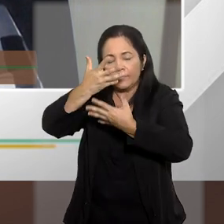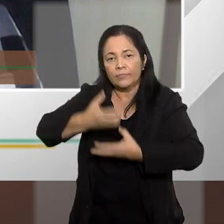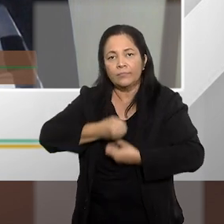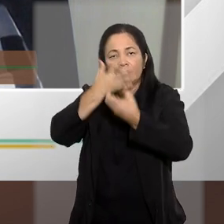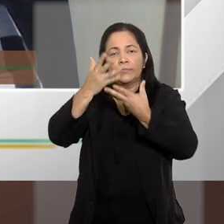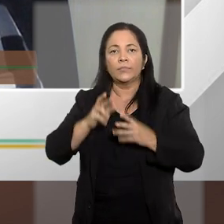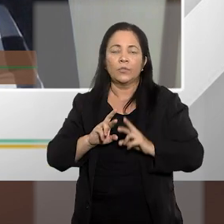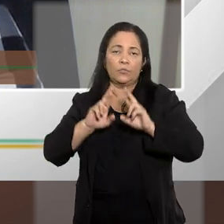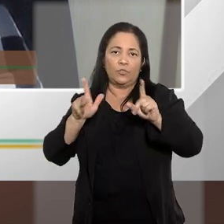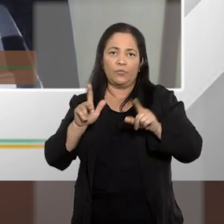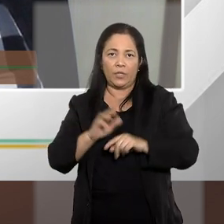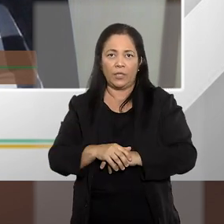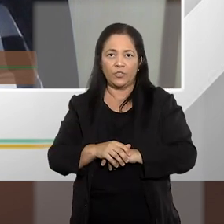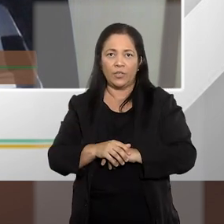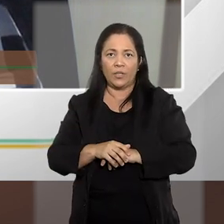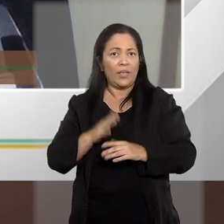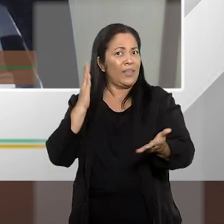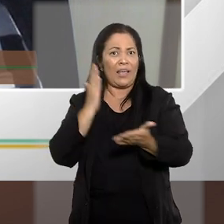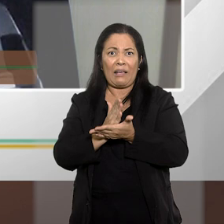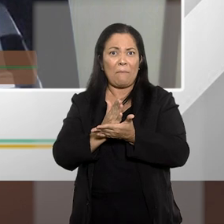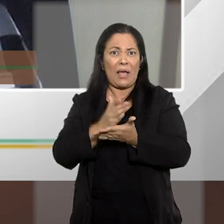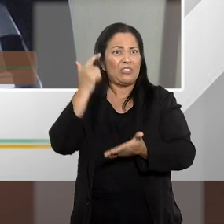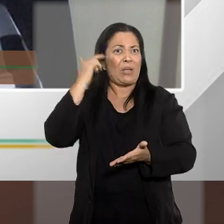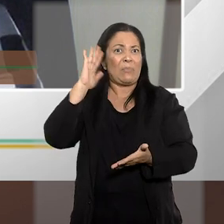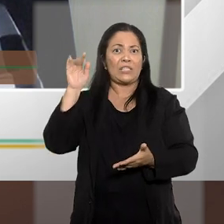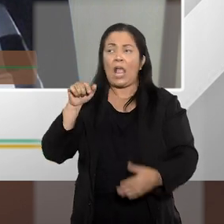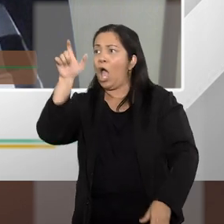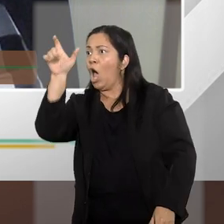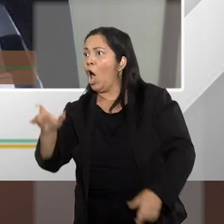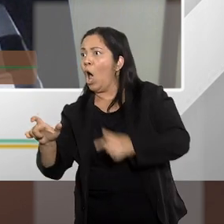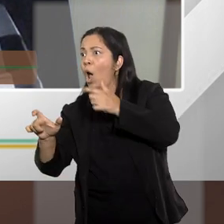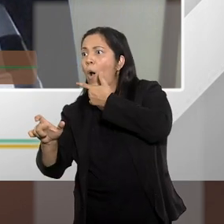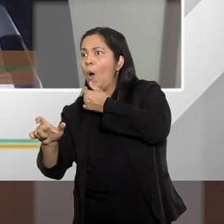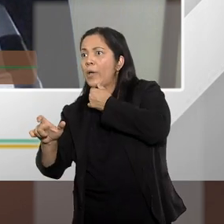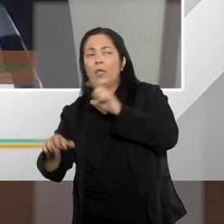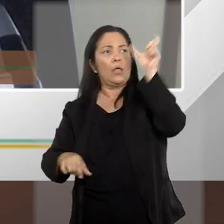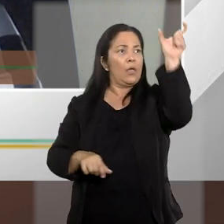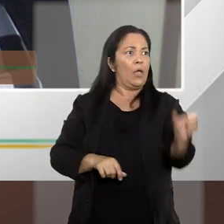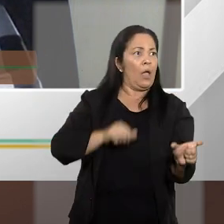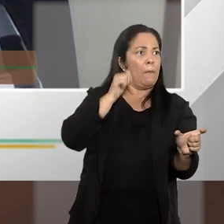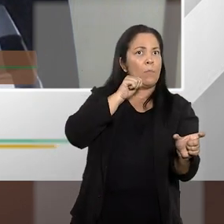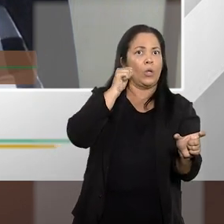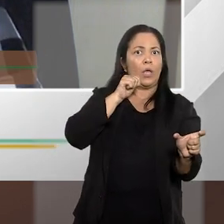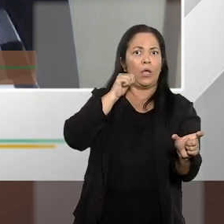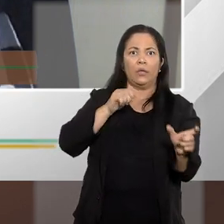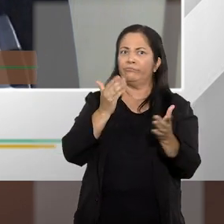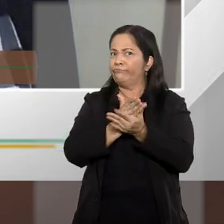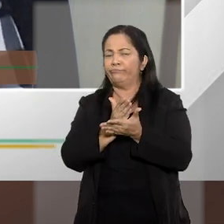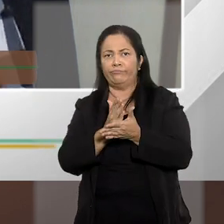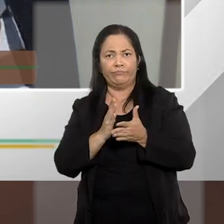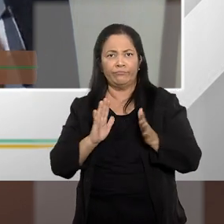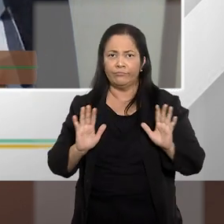algo só pode ser masculino ou feminino, ou na sua ampla maioria, de formas masculinas, né?